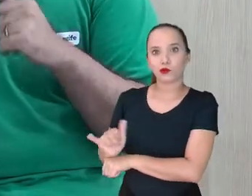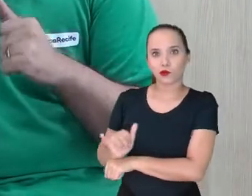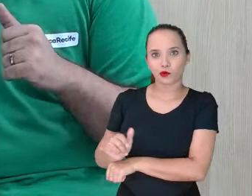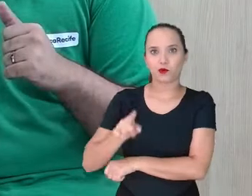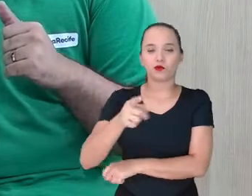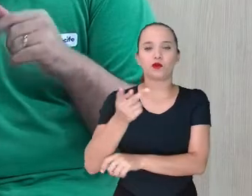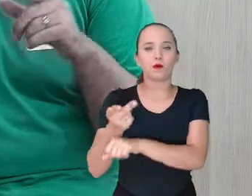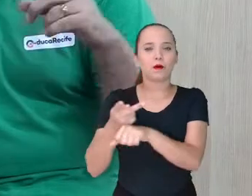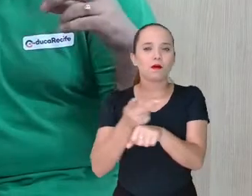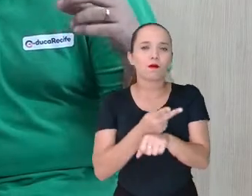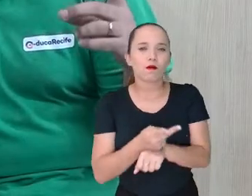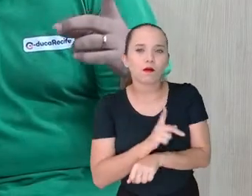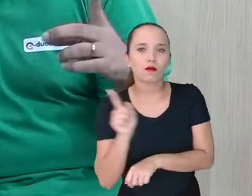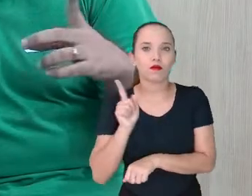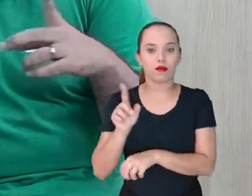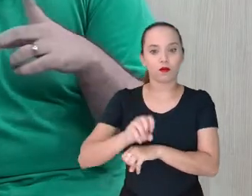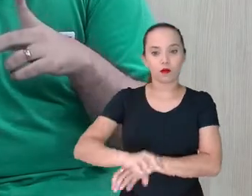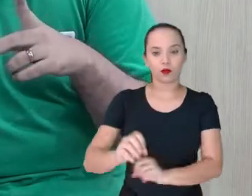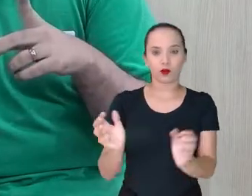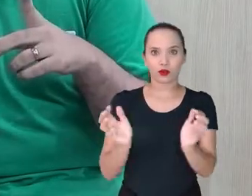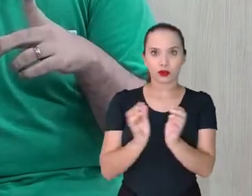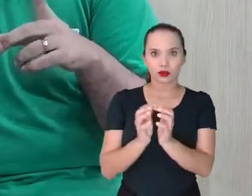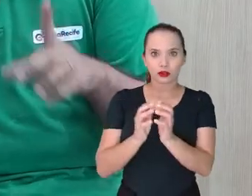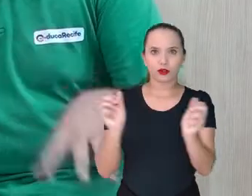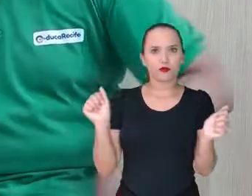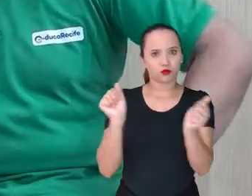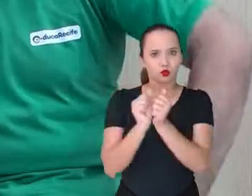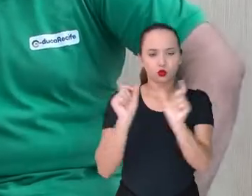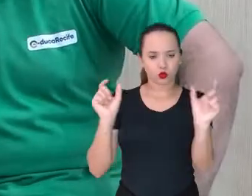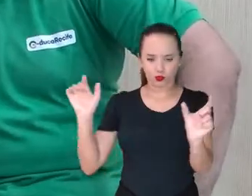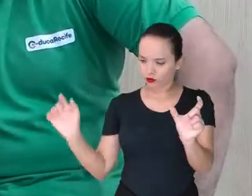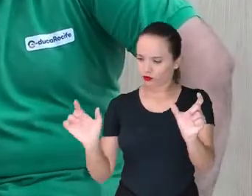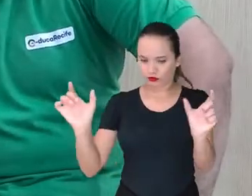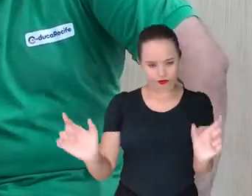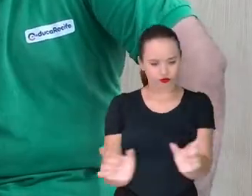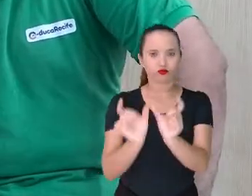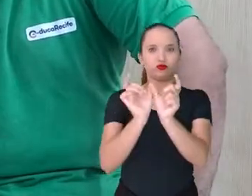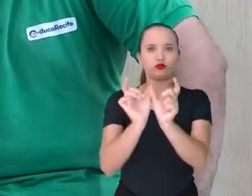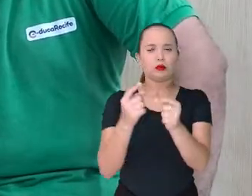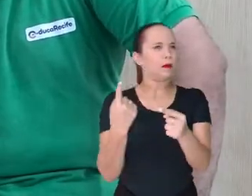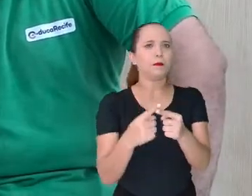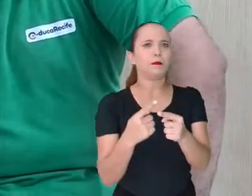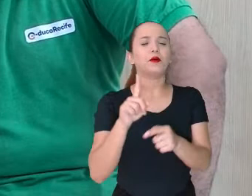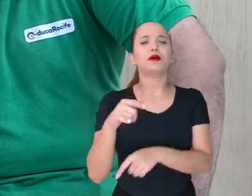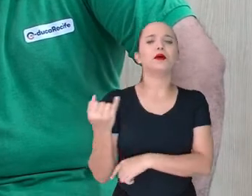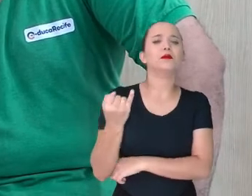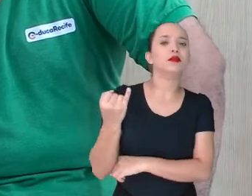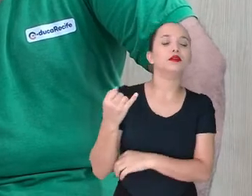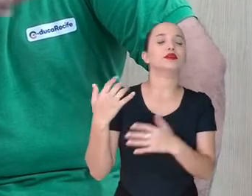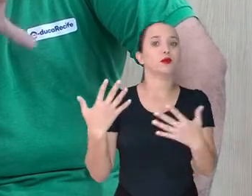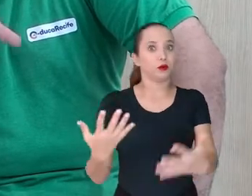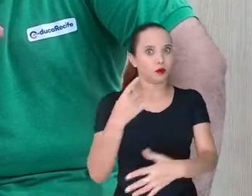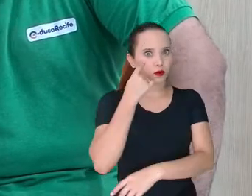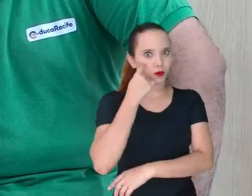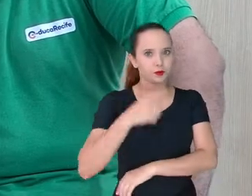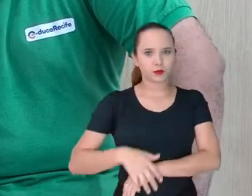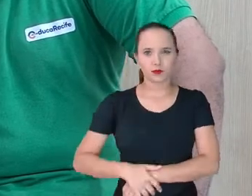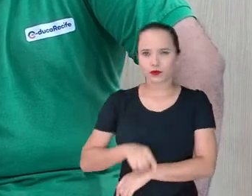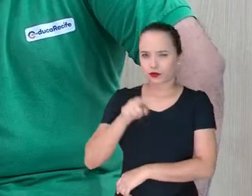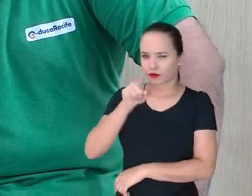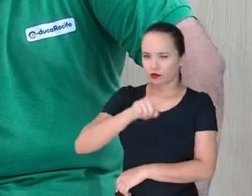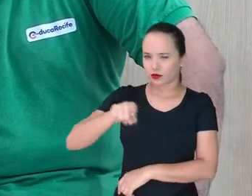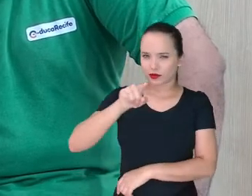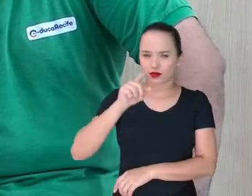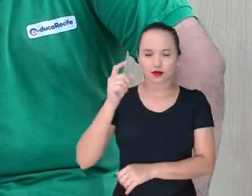vai pesquisar o Educa Recife, tudo junto. Agora, por que é importante lá, professor? Diga lá. Esse seu aluno aqui, que é um camarada